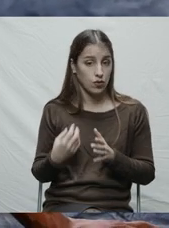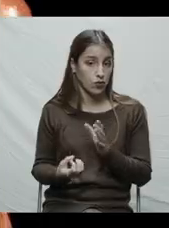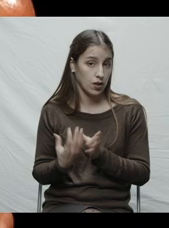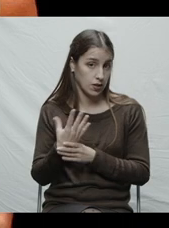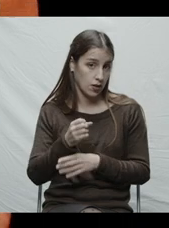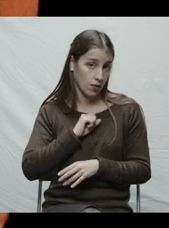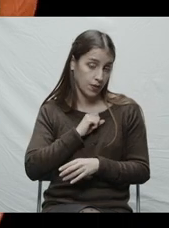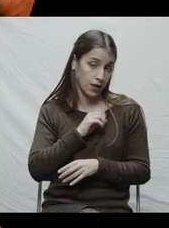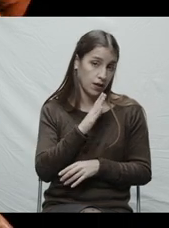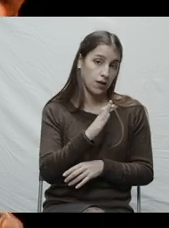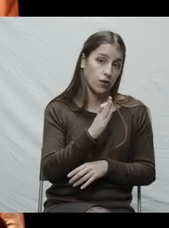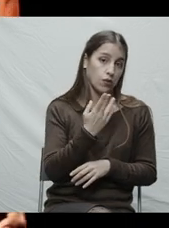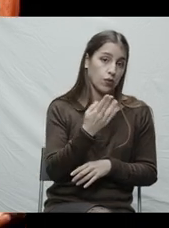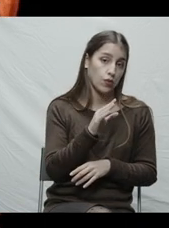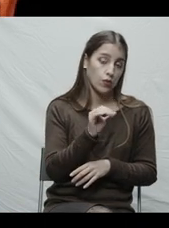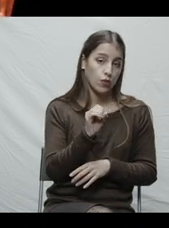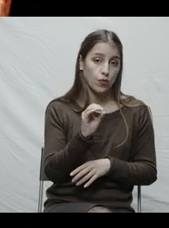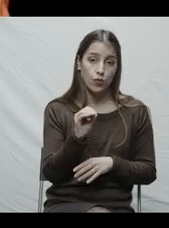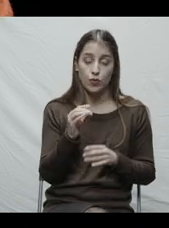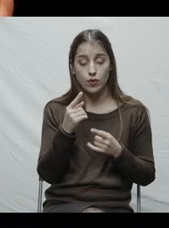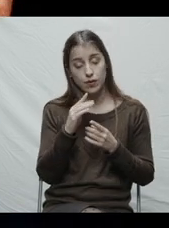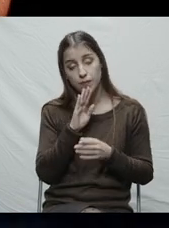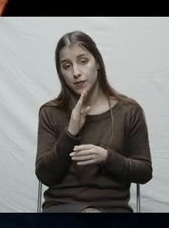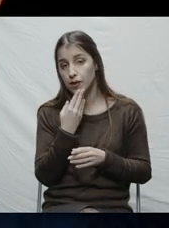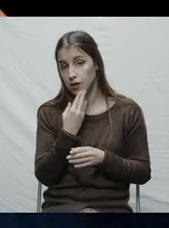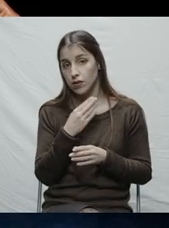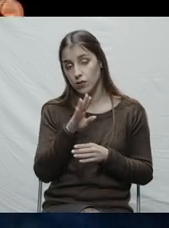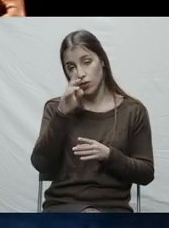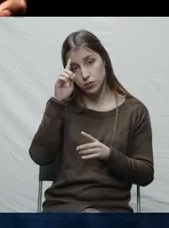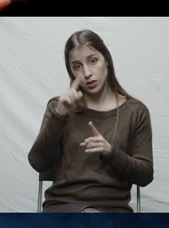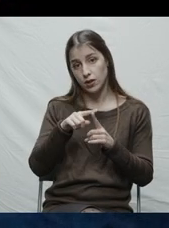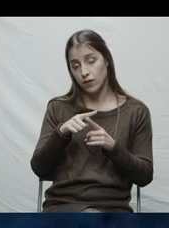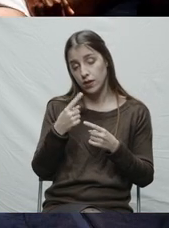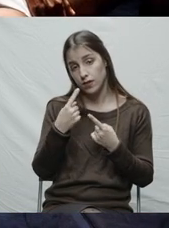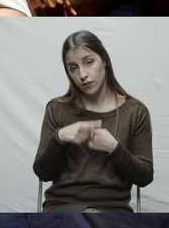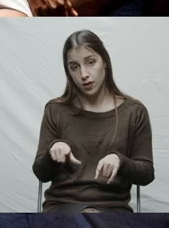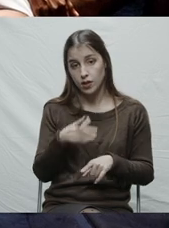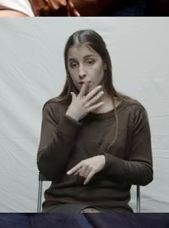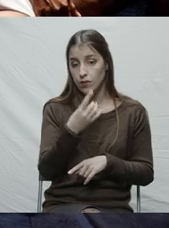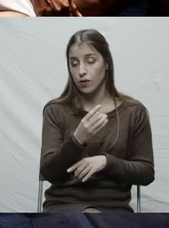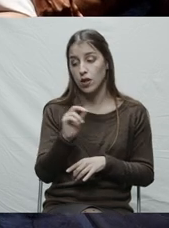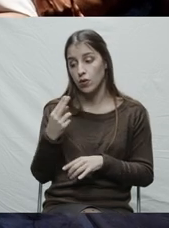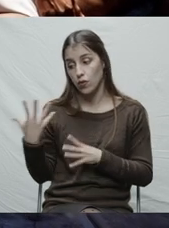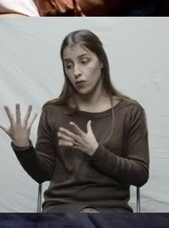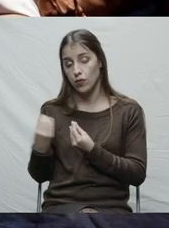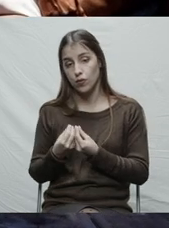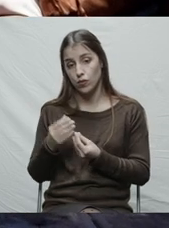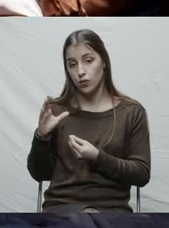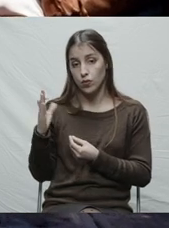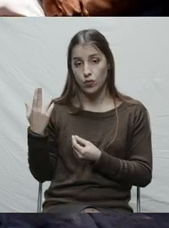Hugo, é diferente, não é? O espaço de intimidade é diferente e os objetivos são diferentes. Mas interessa ter esse contacto